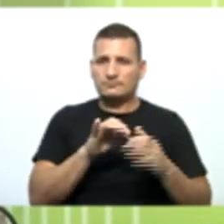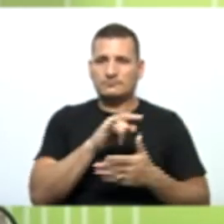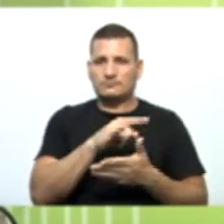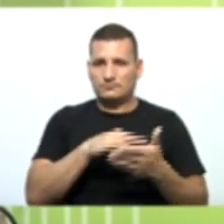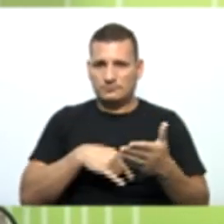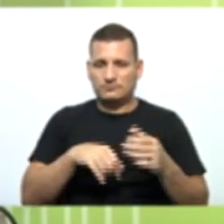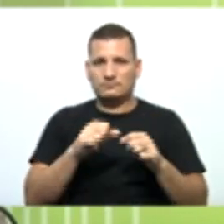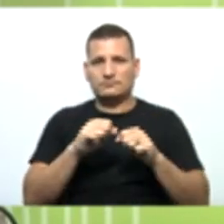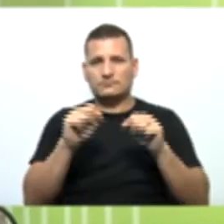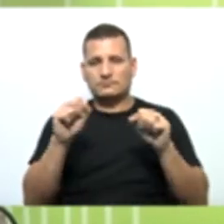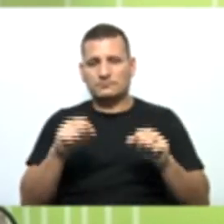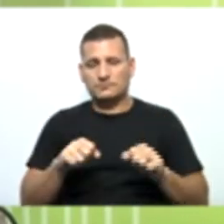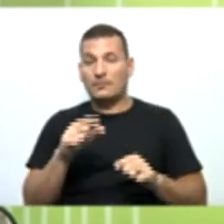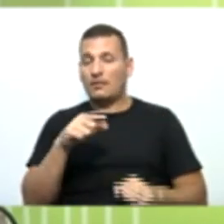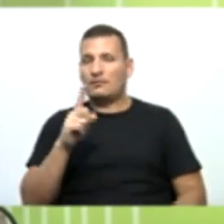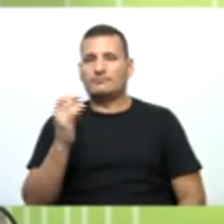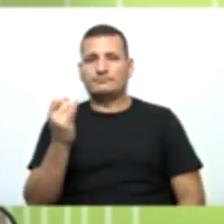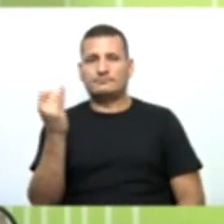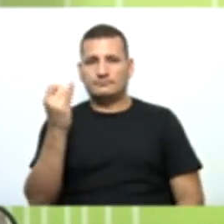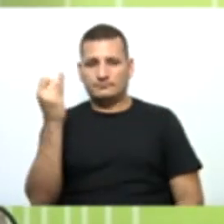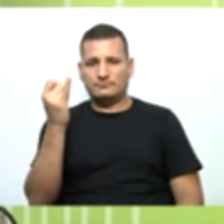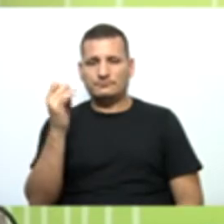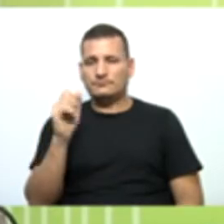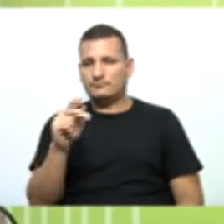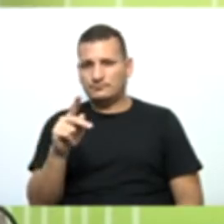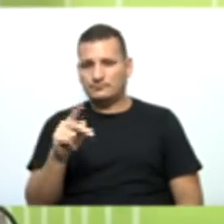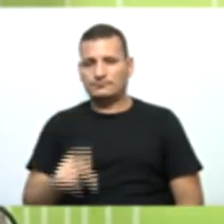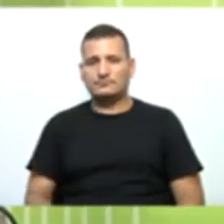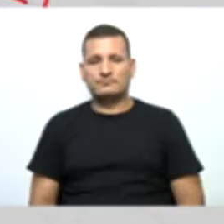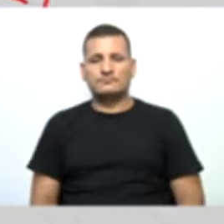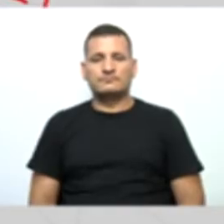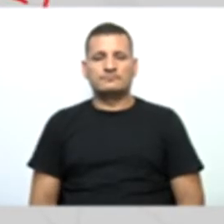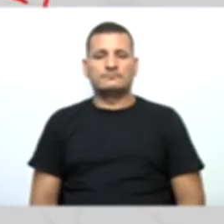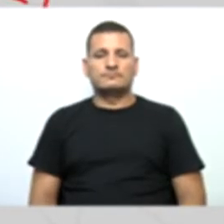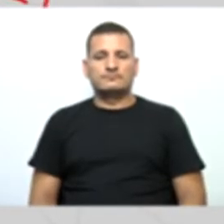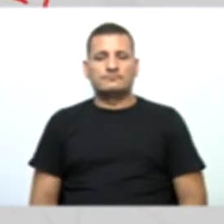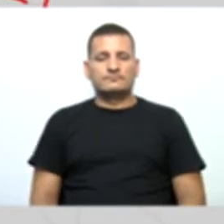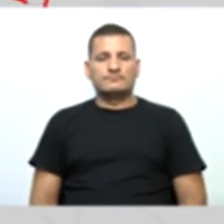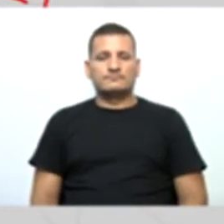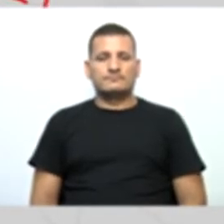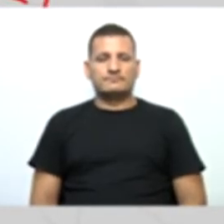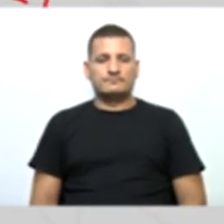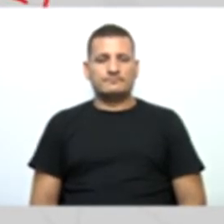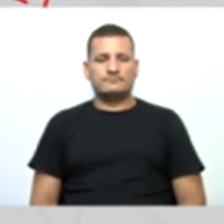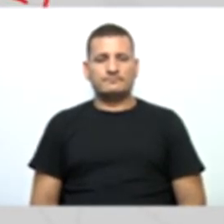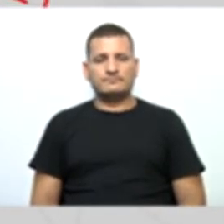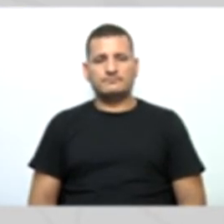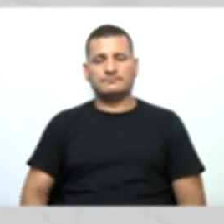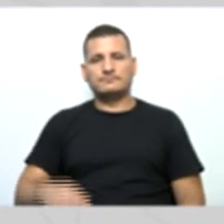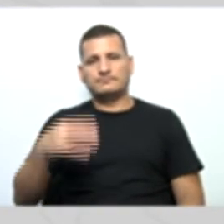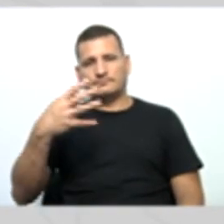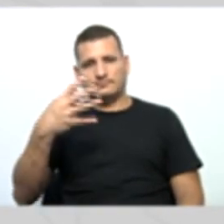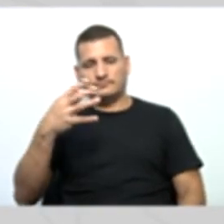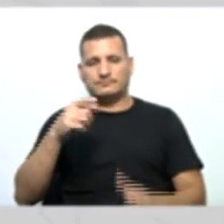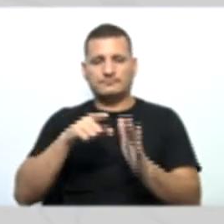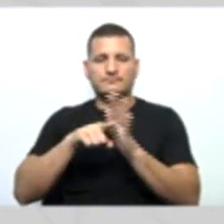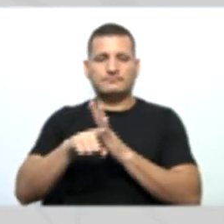de um sistema, ela é importante, ok? Vamos continuar aqui na questão 4,